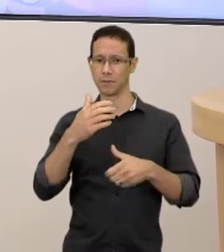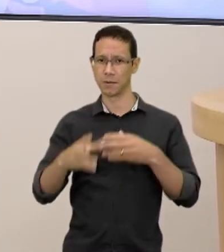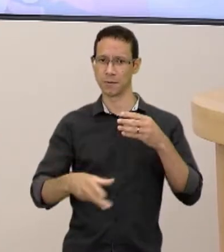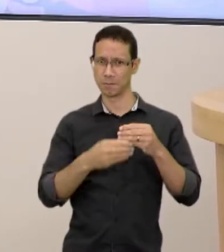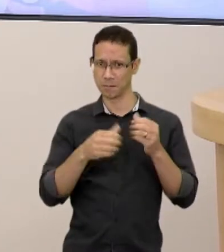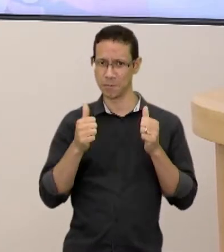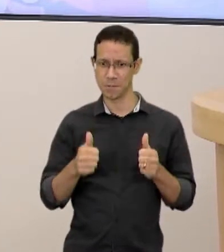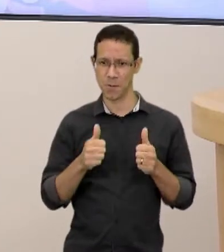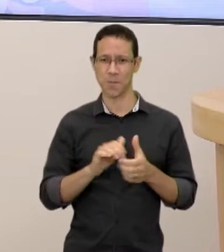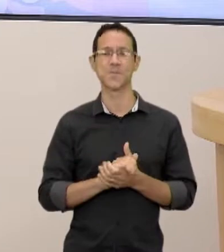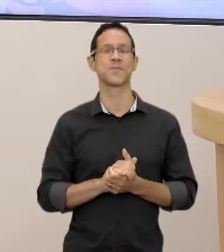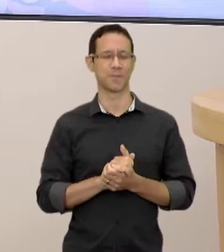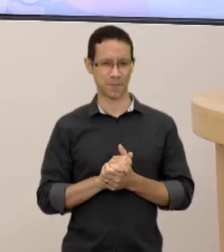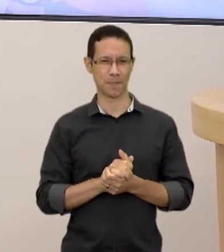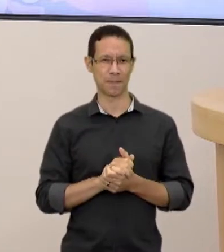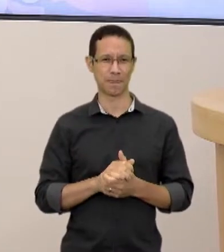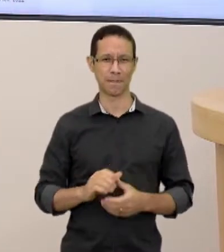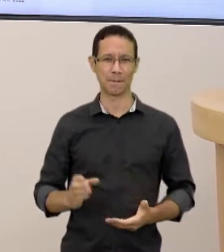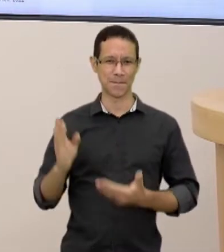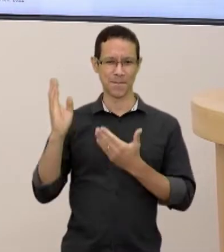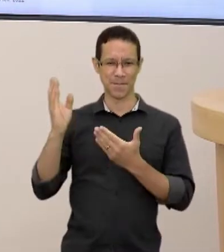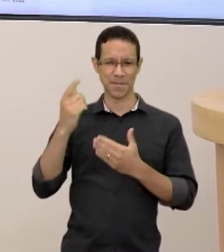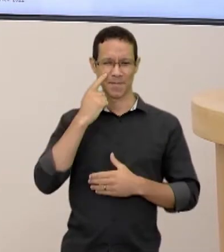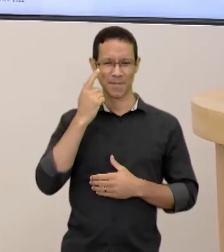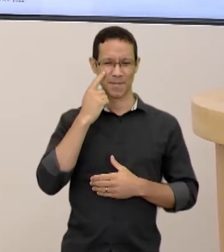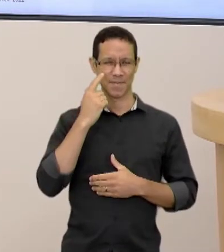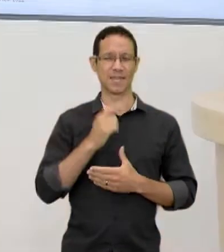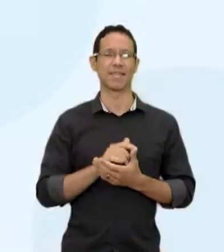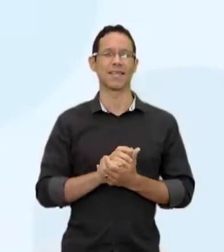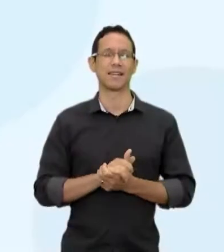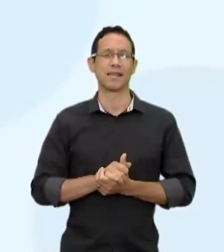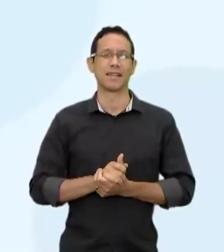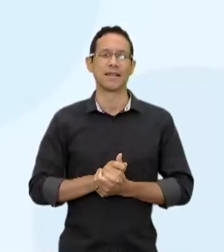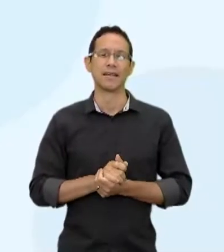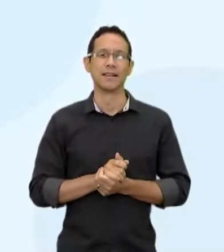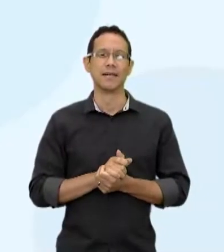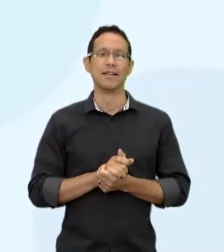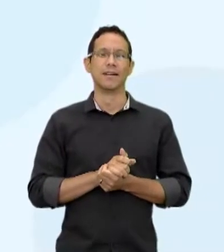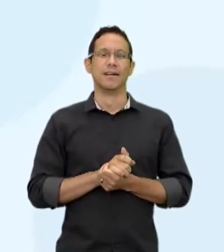ok? Então aí na tela para vocês, vamos lá.